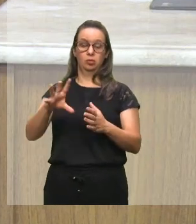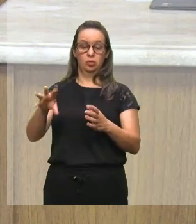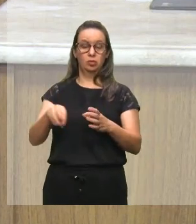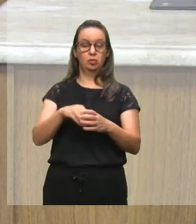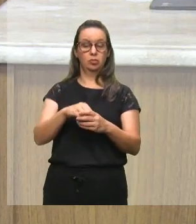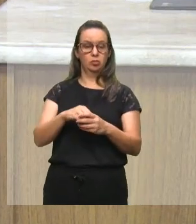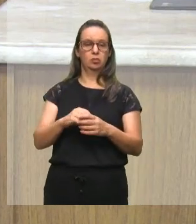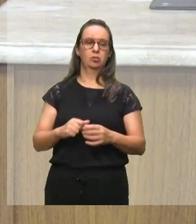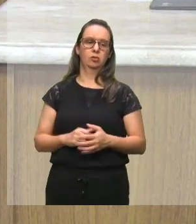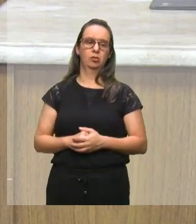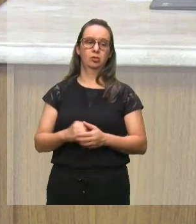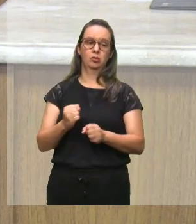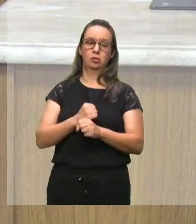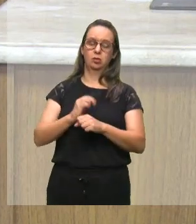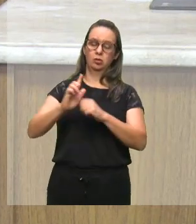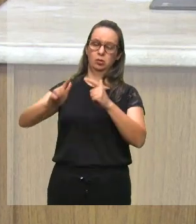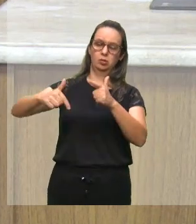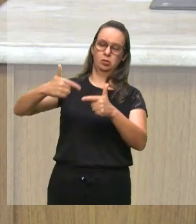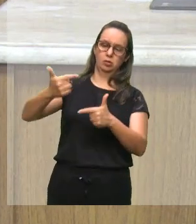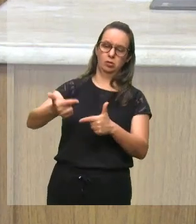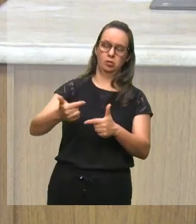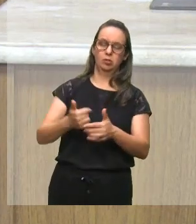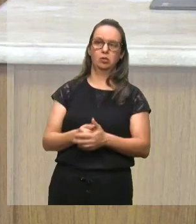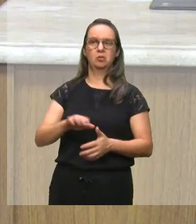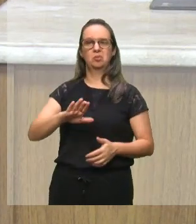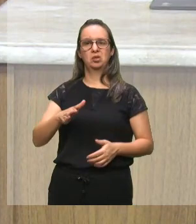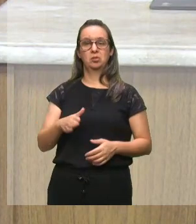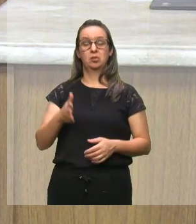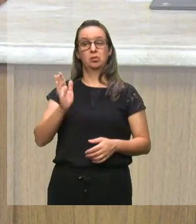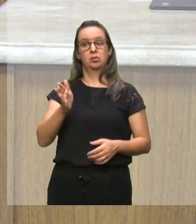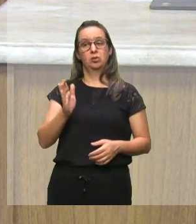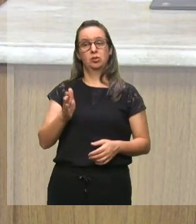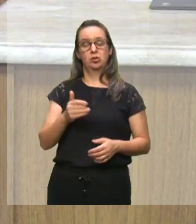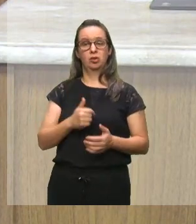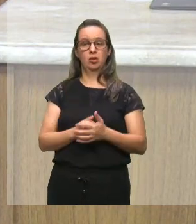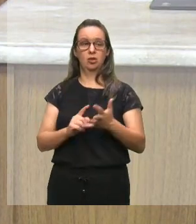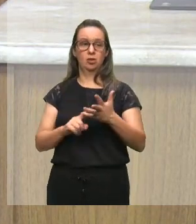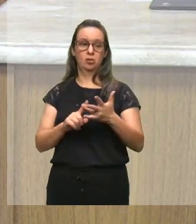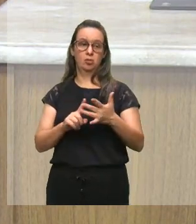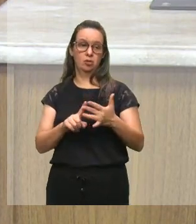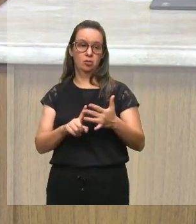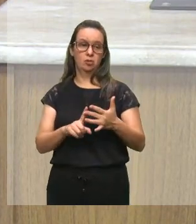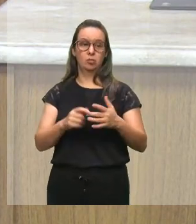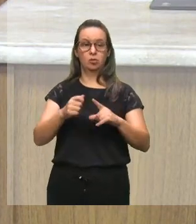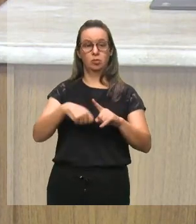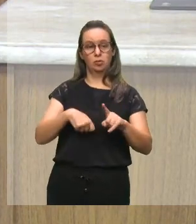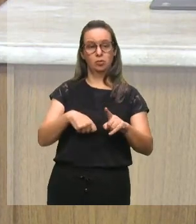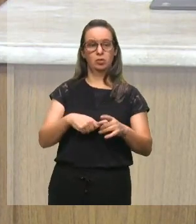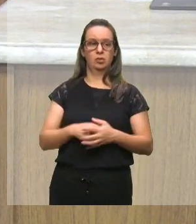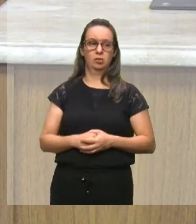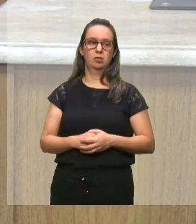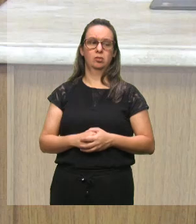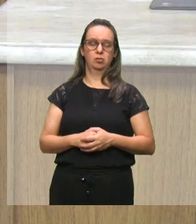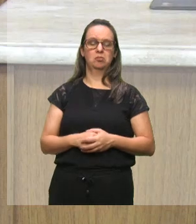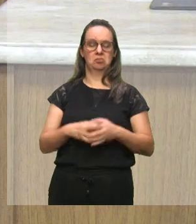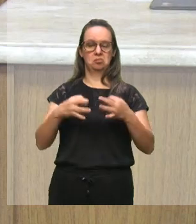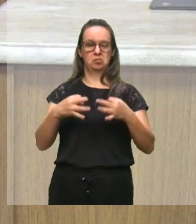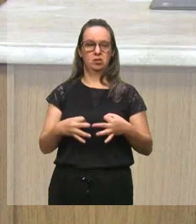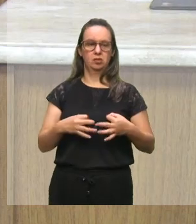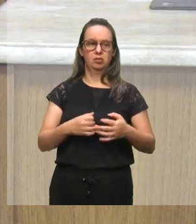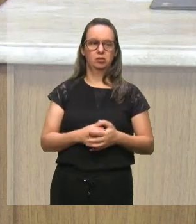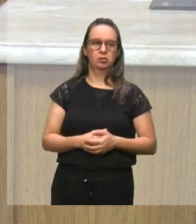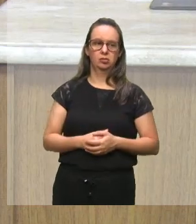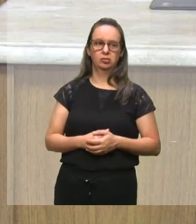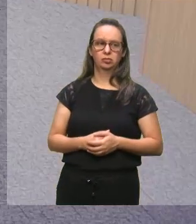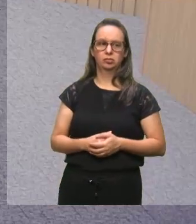que vem e uma estimativa dos valores de requisitório de pequeno valor. Perfeito. Só gostaria de justificar minha ponderação, porque a